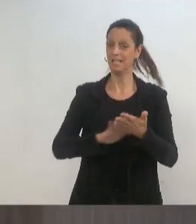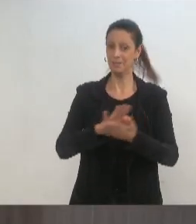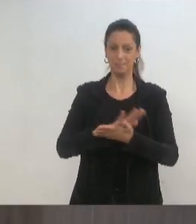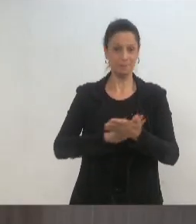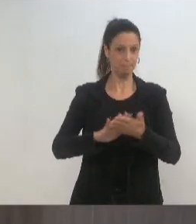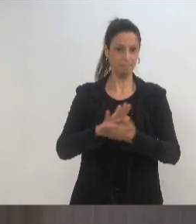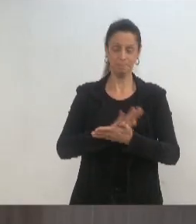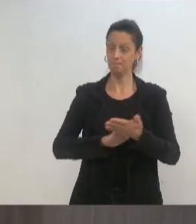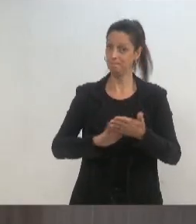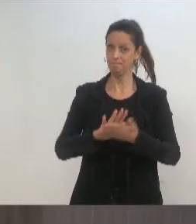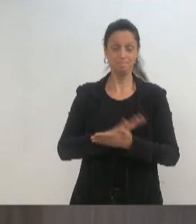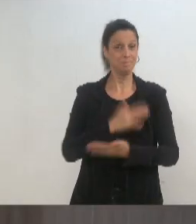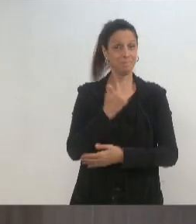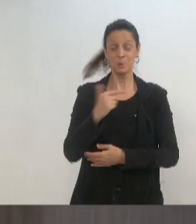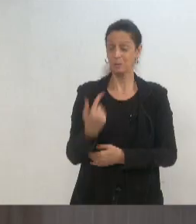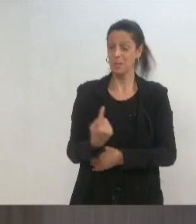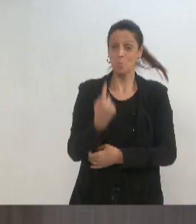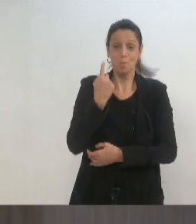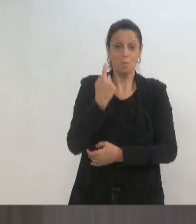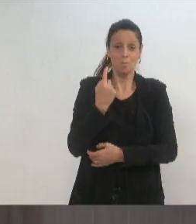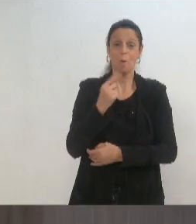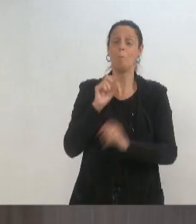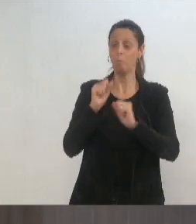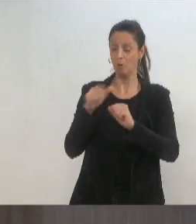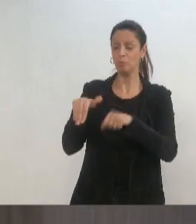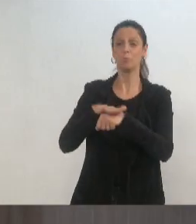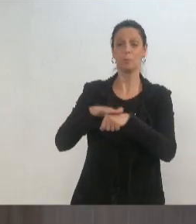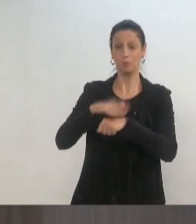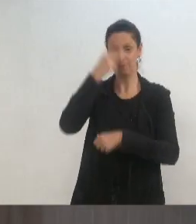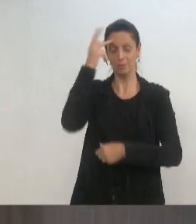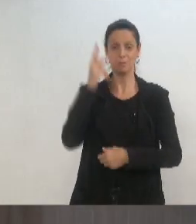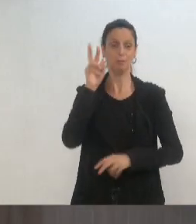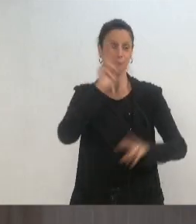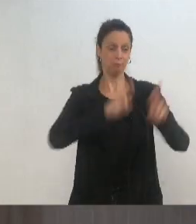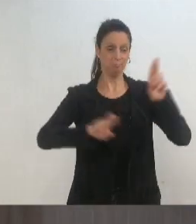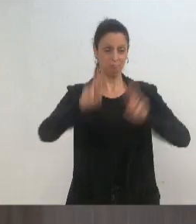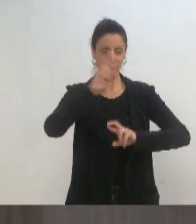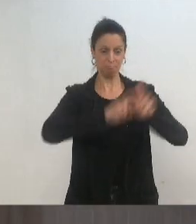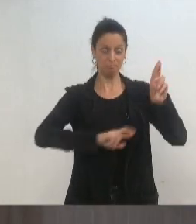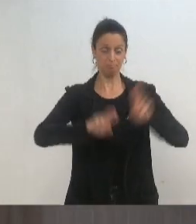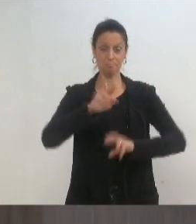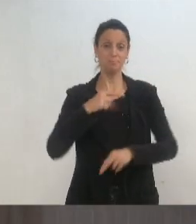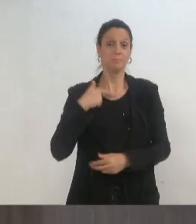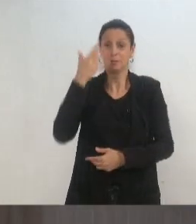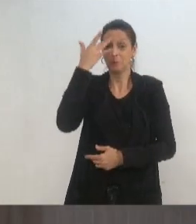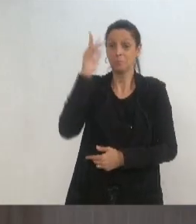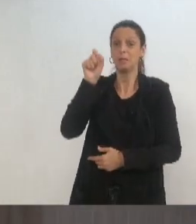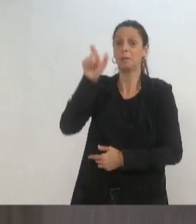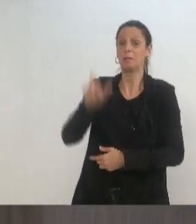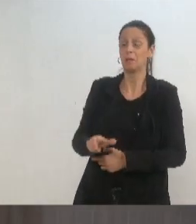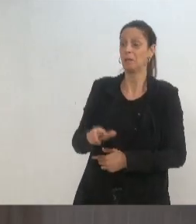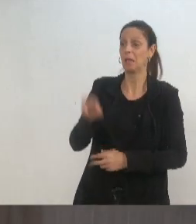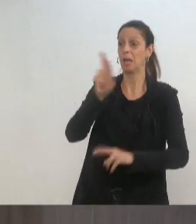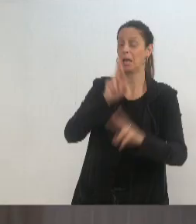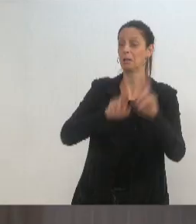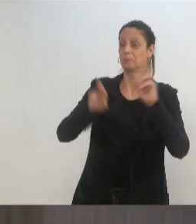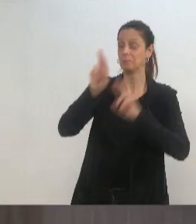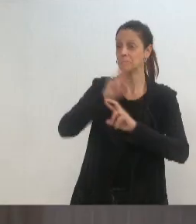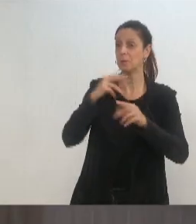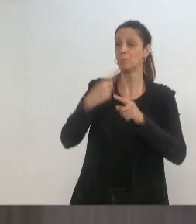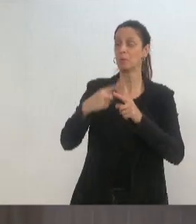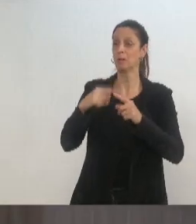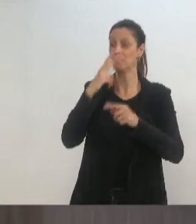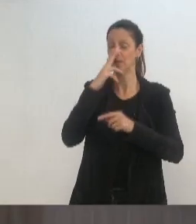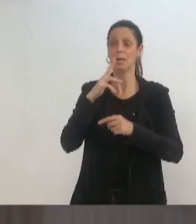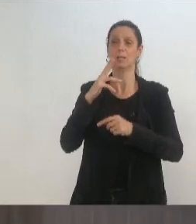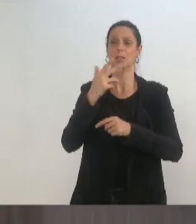de toda a região da Grande Velha. Fala lá com o fiscal. Aliás, nem sei quem é o fiscal, porque troca toda semana. Né? Já tiraram o Isaac, agora botaram não sei para onde, agora não sei quem vai vir no lugar